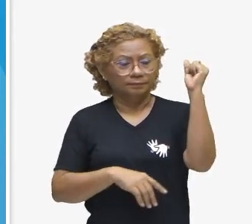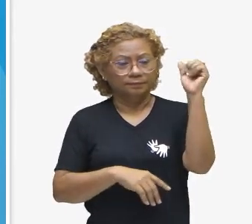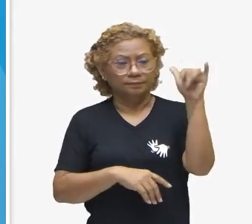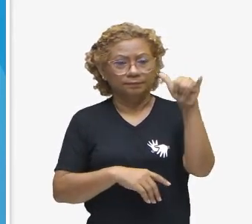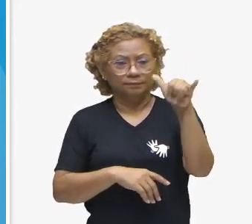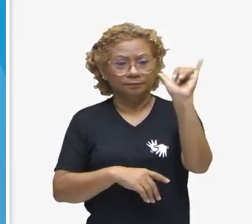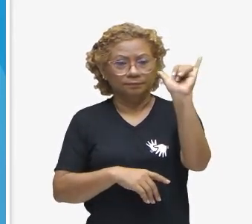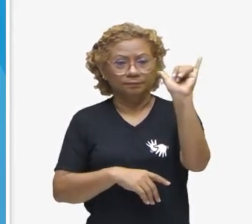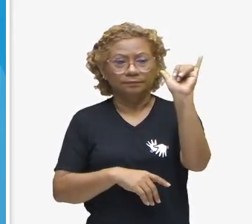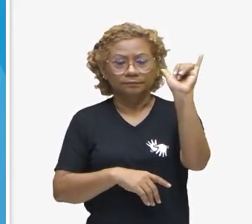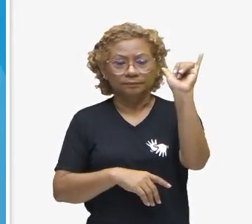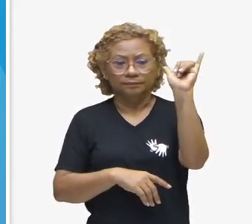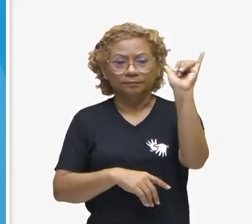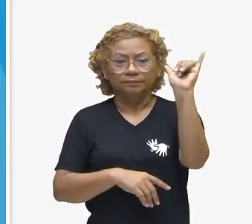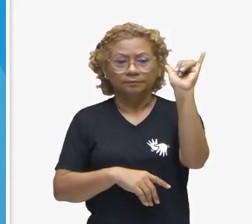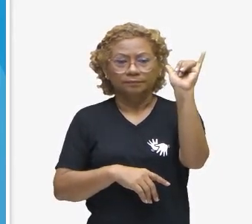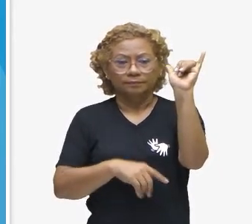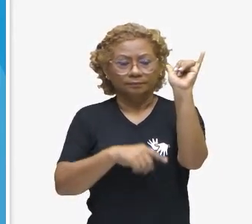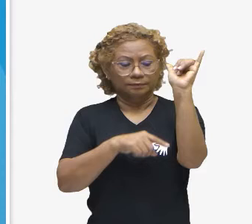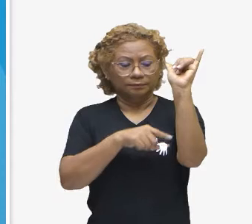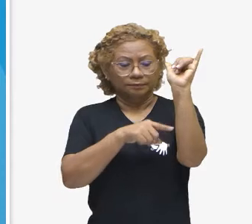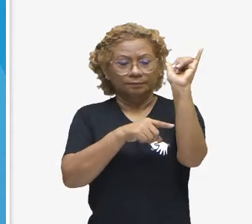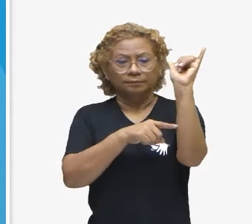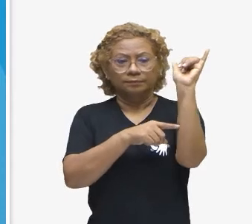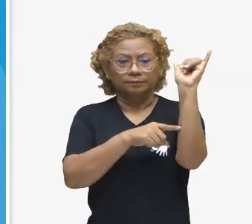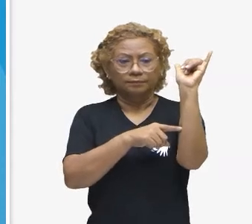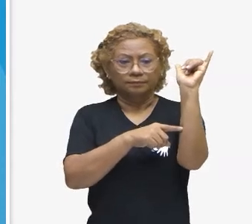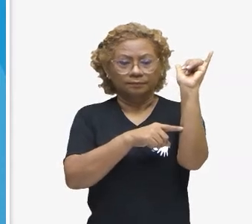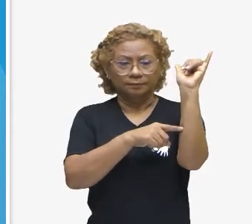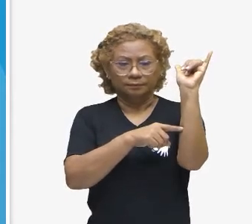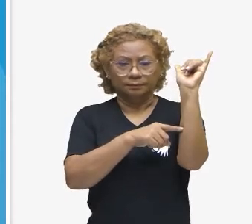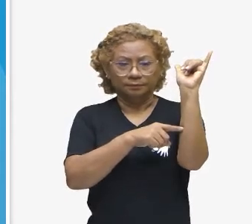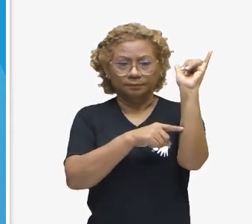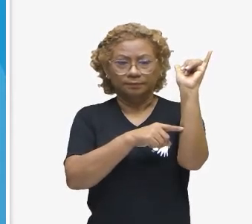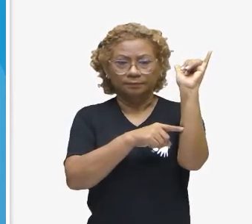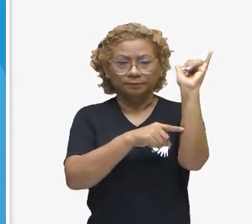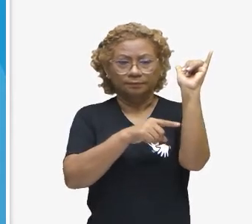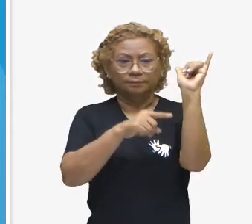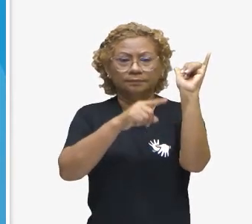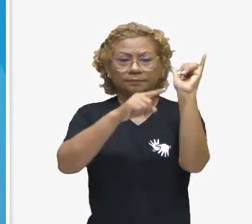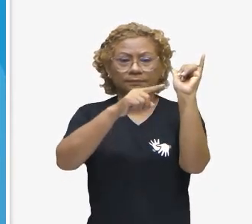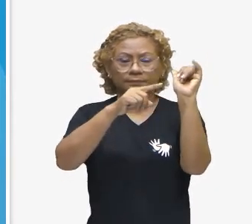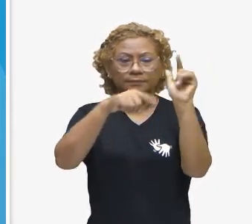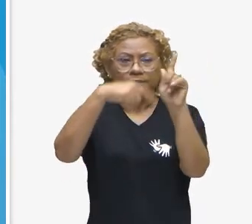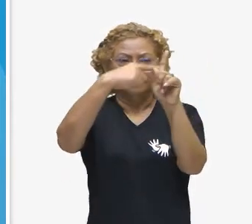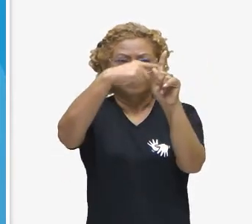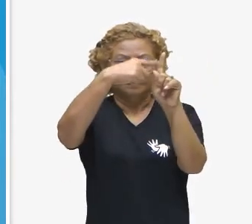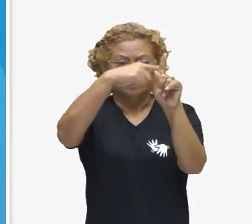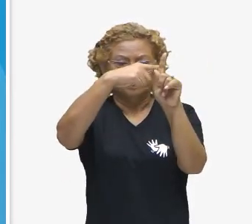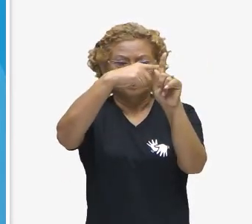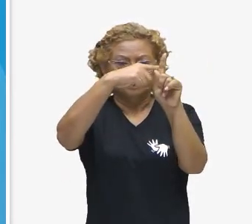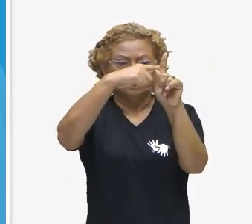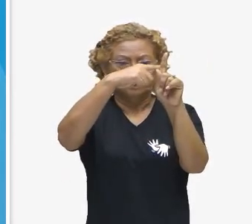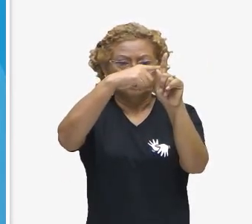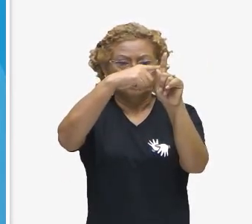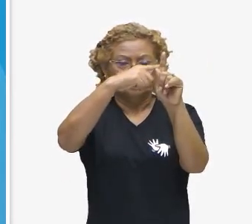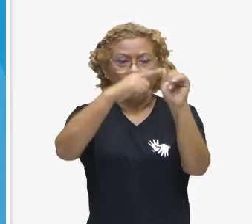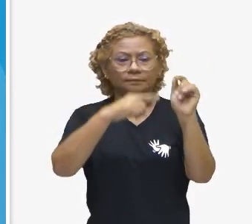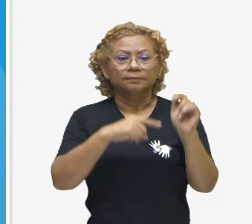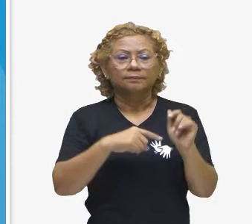positivos aqui, no primeiro e segundo quadrante, e temos os negativos no terceiro e no quarto. O cosseno, ele vai ser